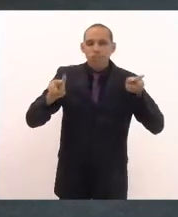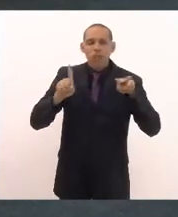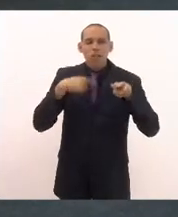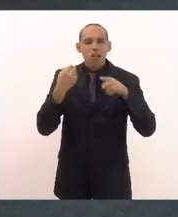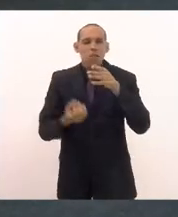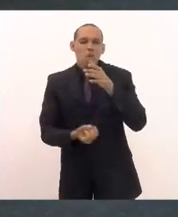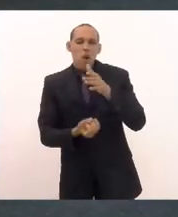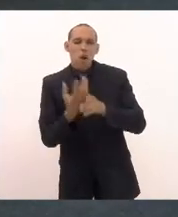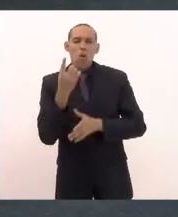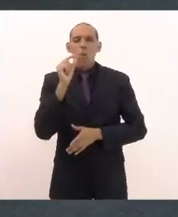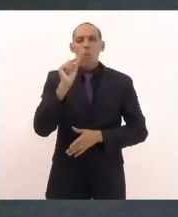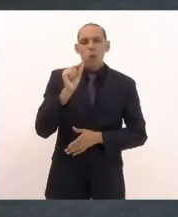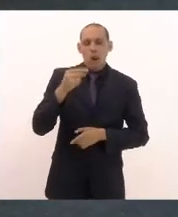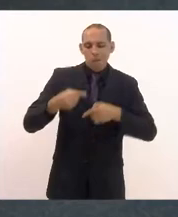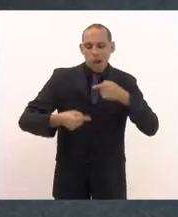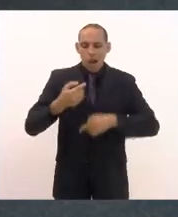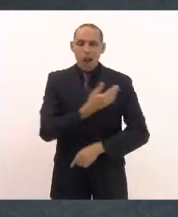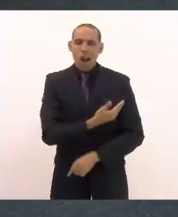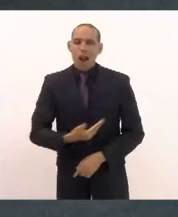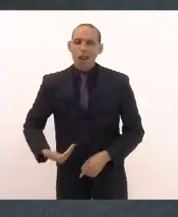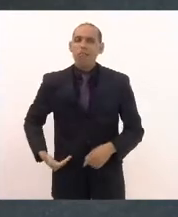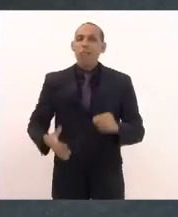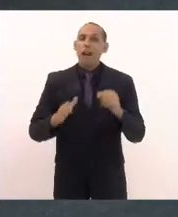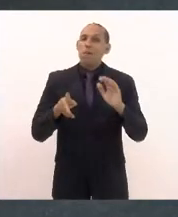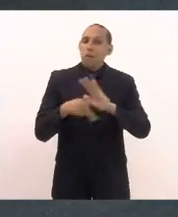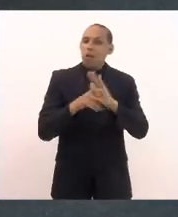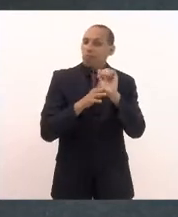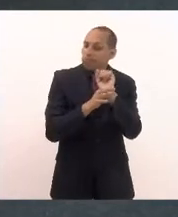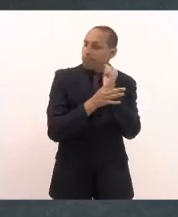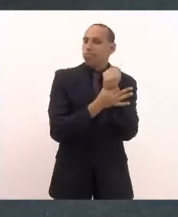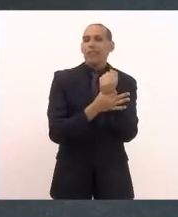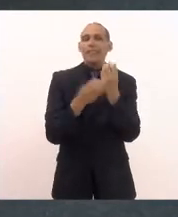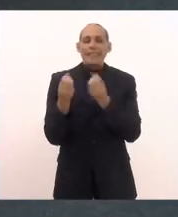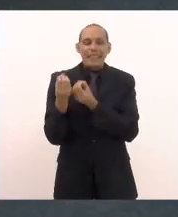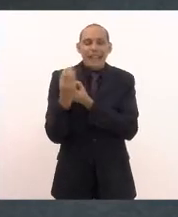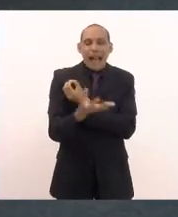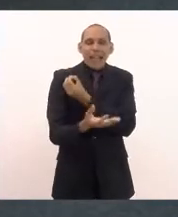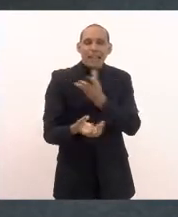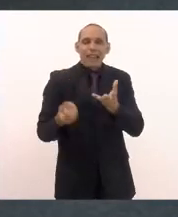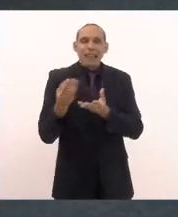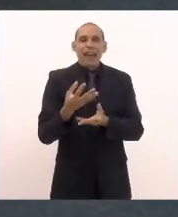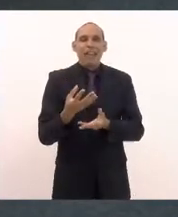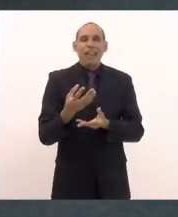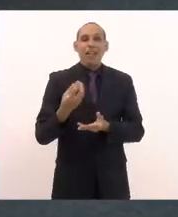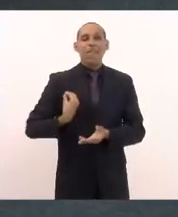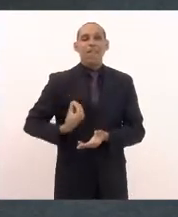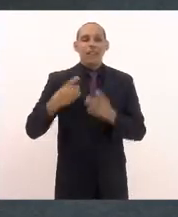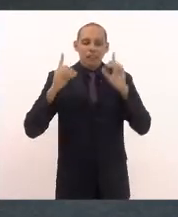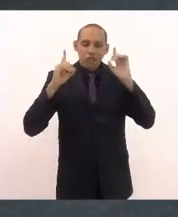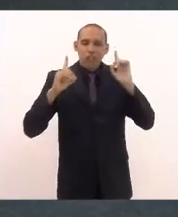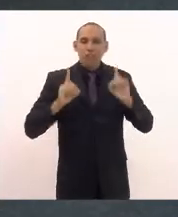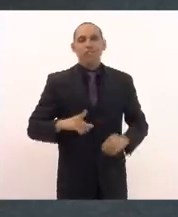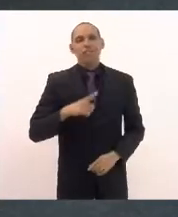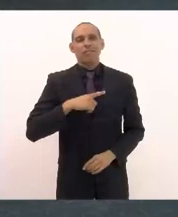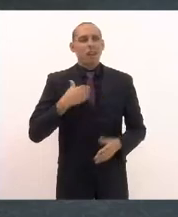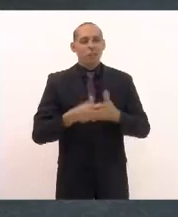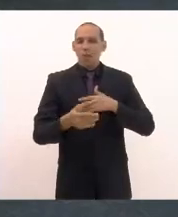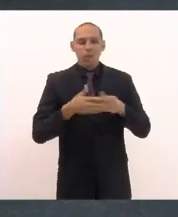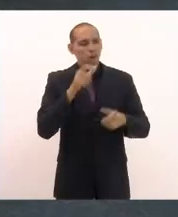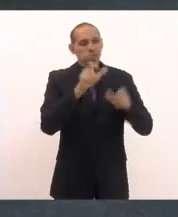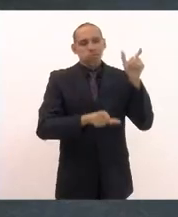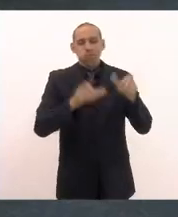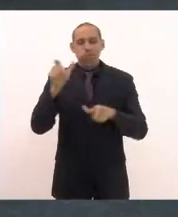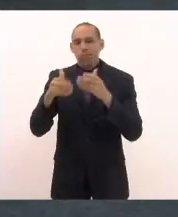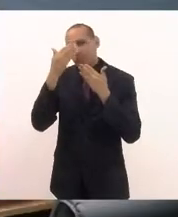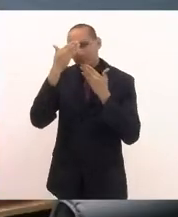produzir políticas públicas de segurança que assegure o direito à vida de quem quer que seja. Muito obrigada,